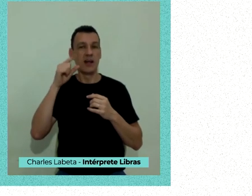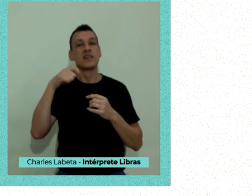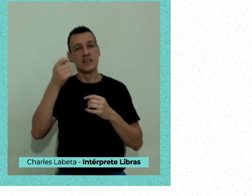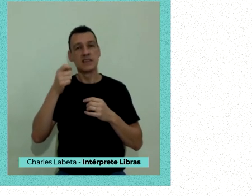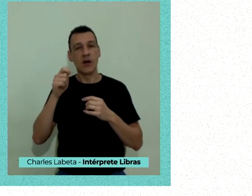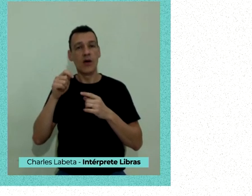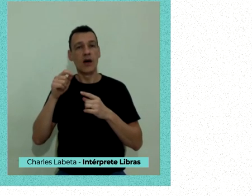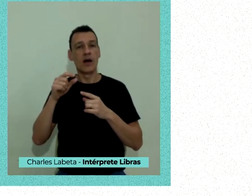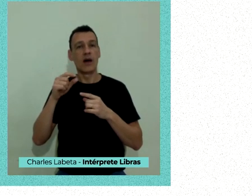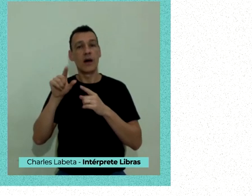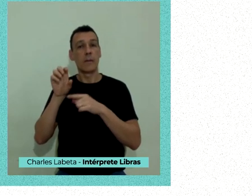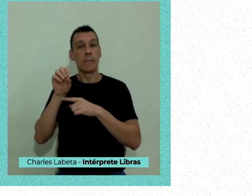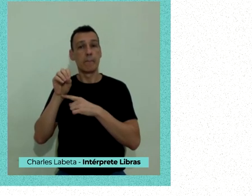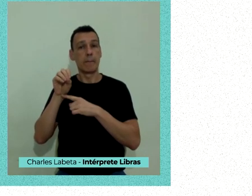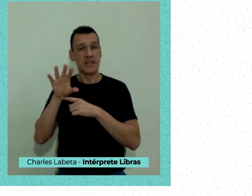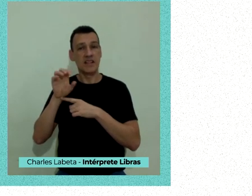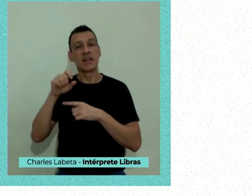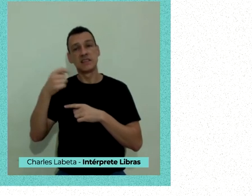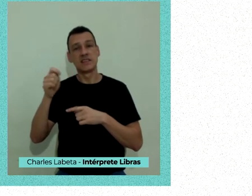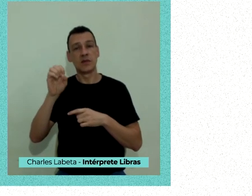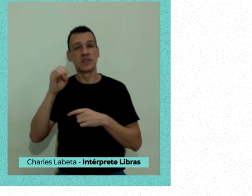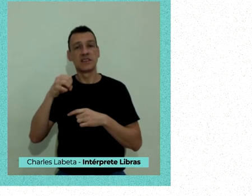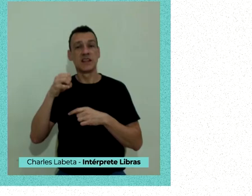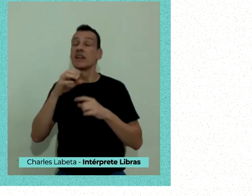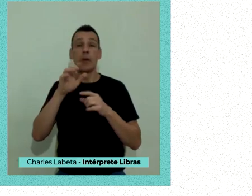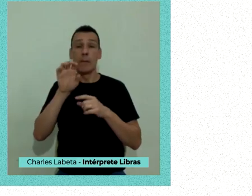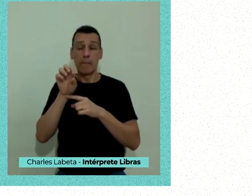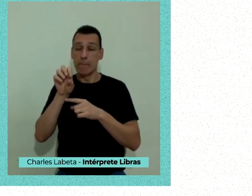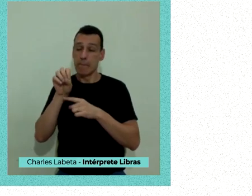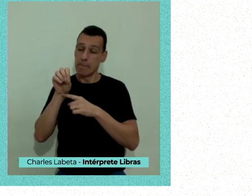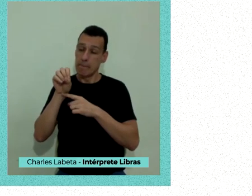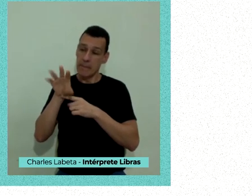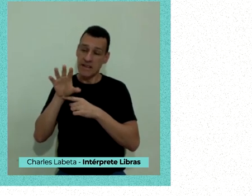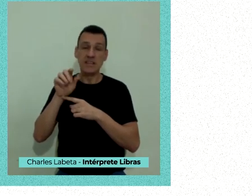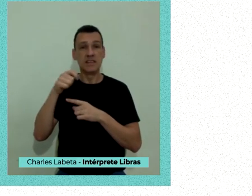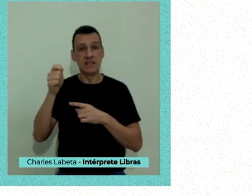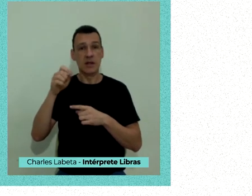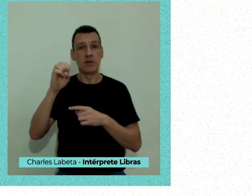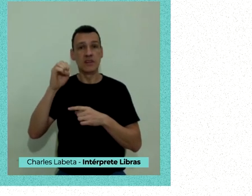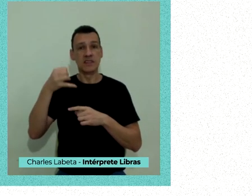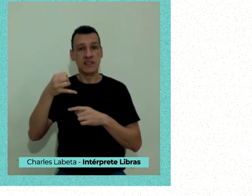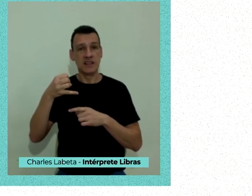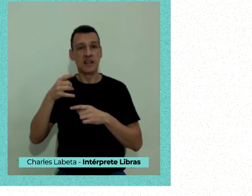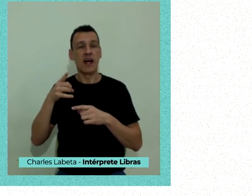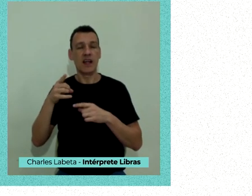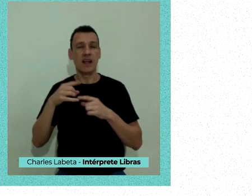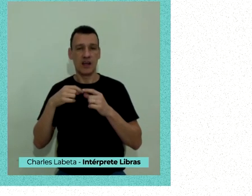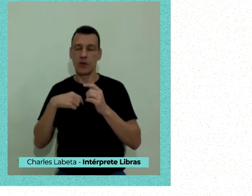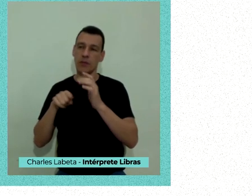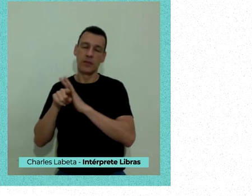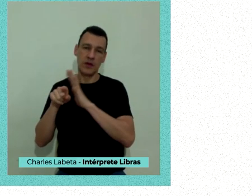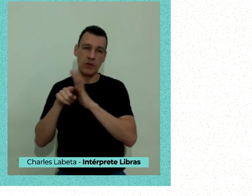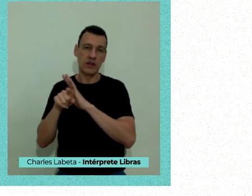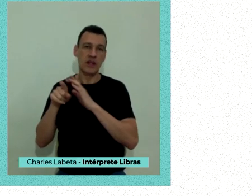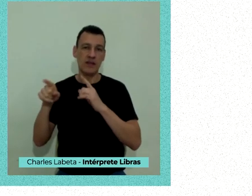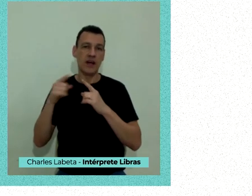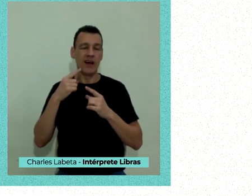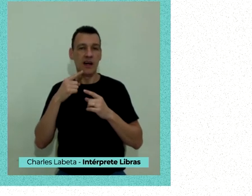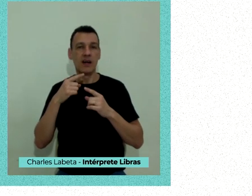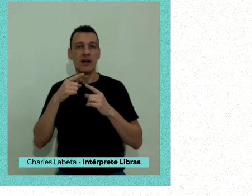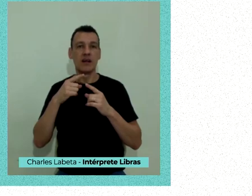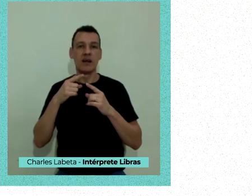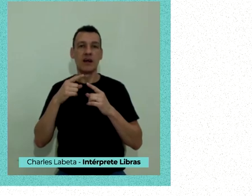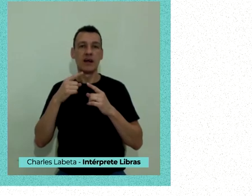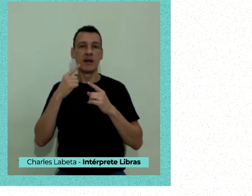acesso a comunicação à medida que eu vou perguntando para a criança e ela vai me confirmando pelo piscar. Eu posso também ter um